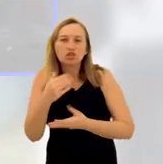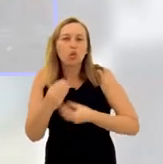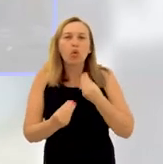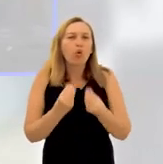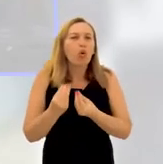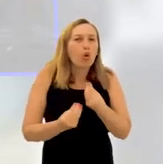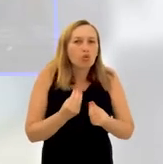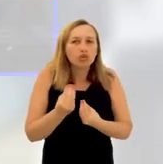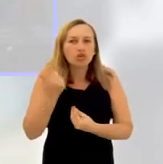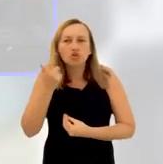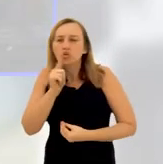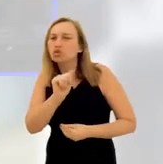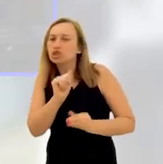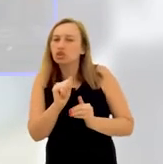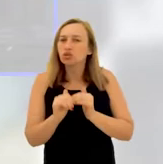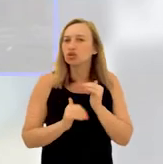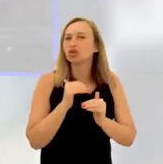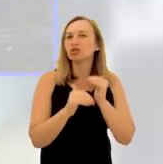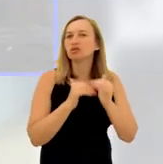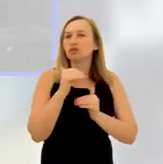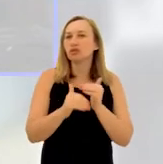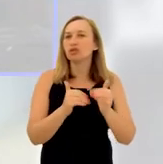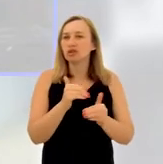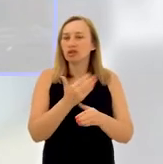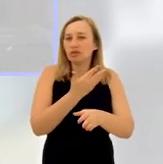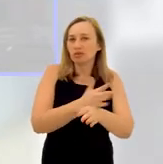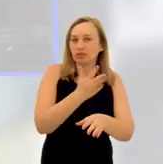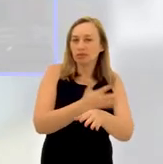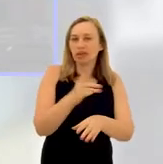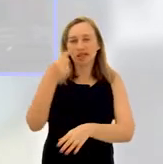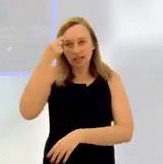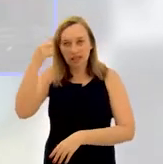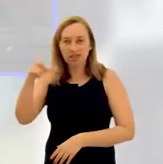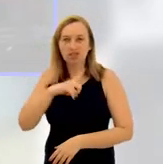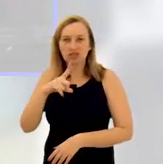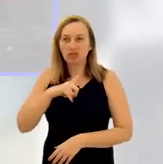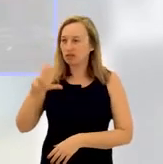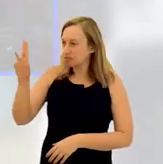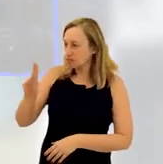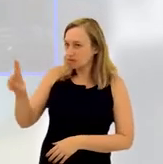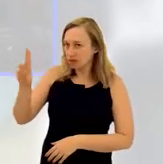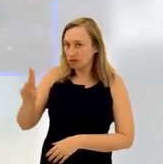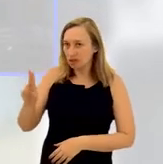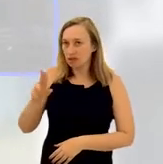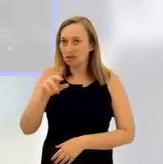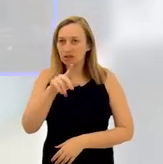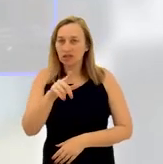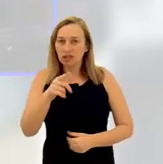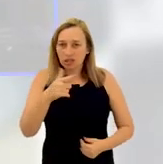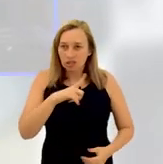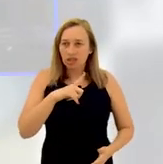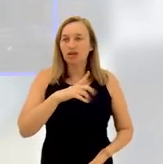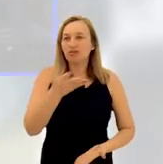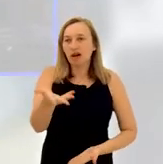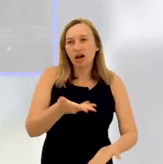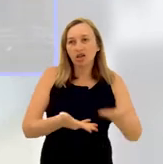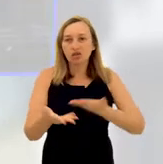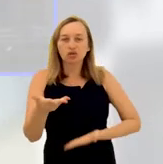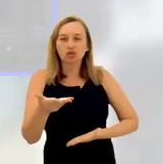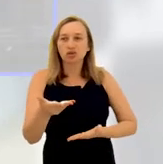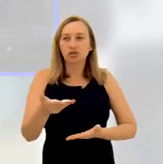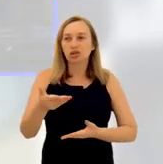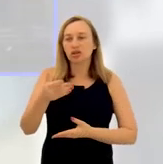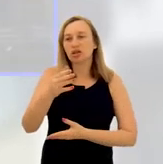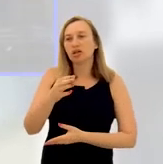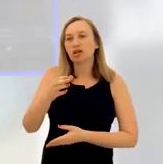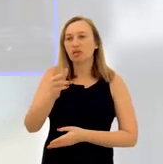No início, como é que vocês conseguiram desenvolver e colocar em prática ali a ideia que vocês tiveram na faculdade? Sei que você contou aí com a ajuda